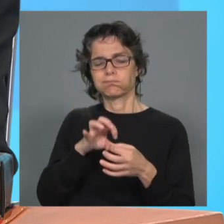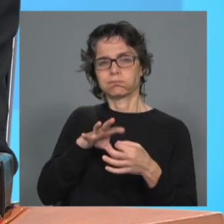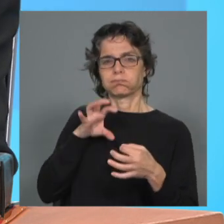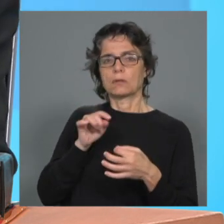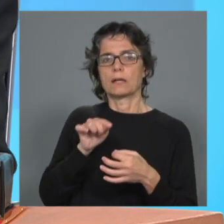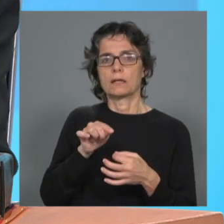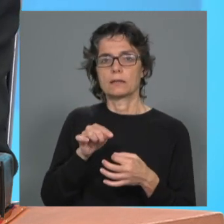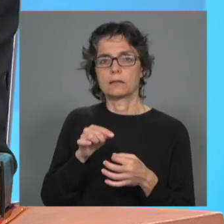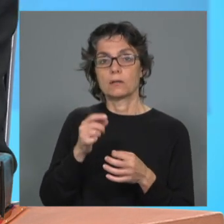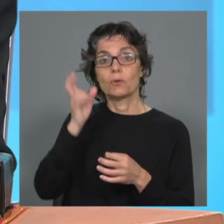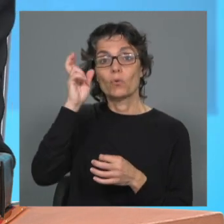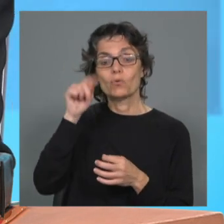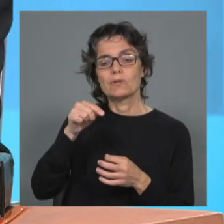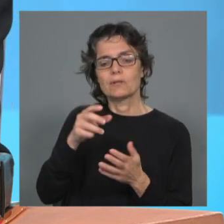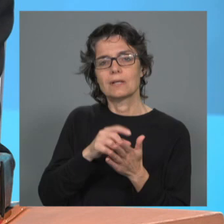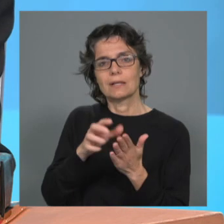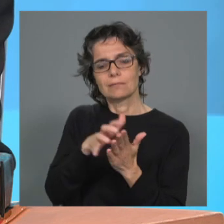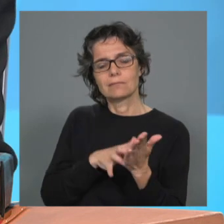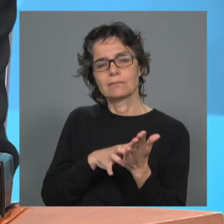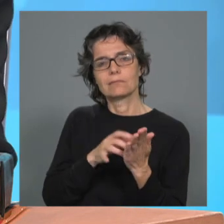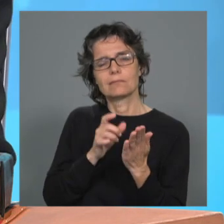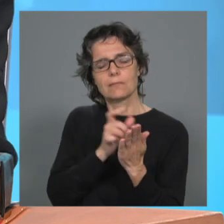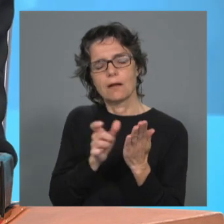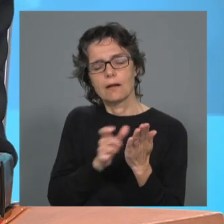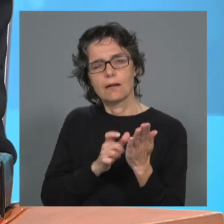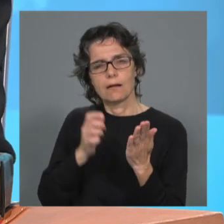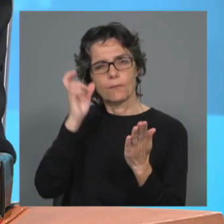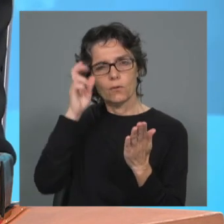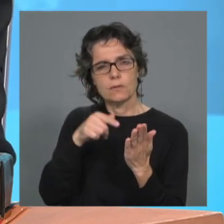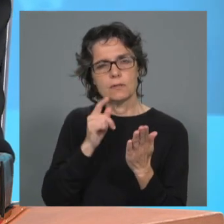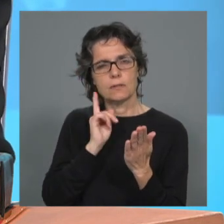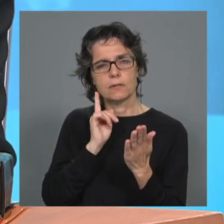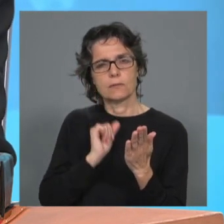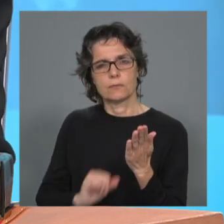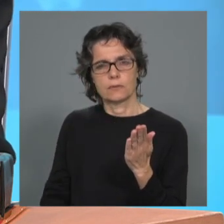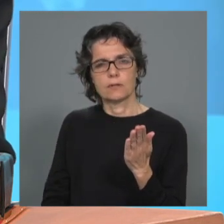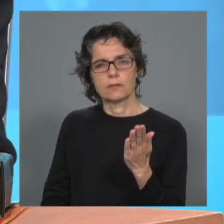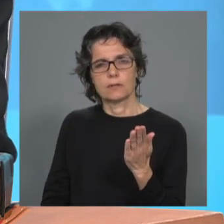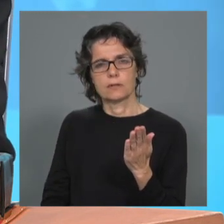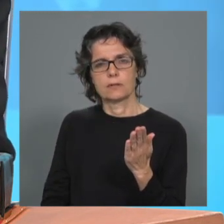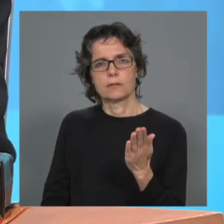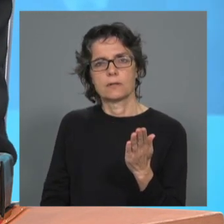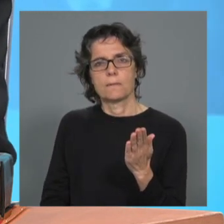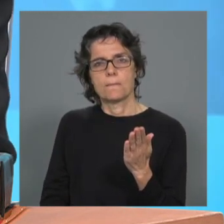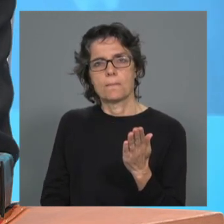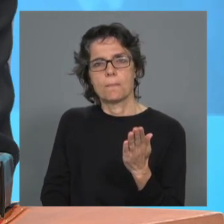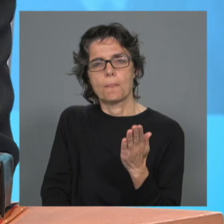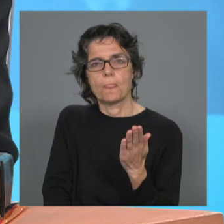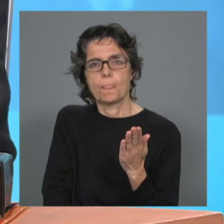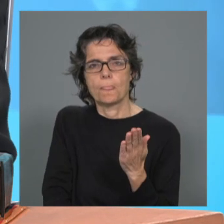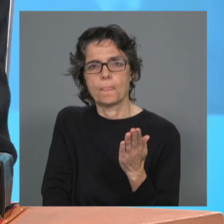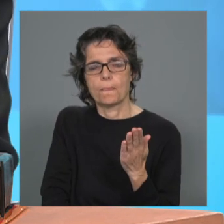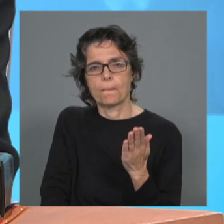aqui conceitos fundamentais, que são muito esclarecedores e, portanto, temos aqui um